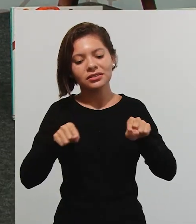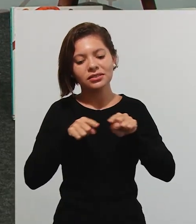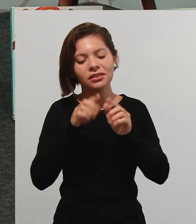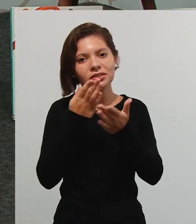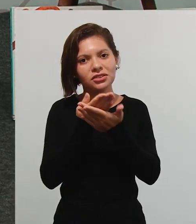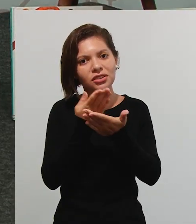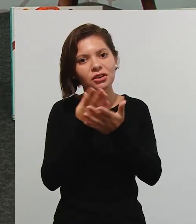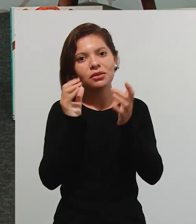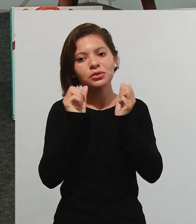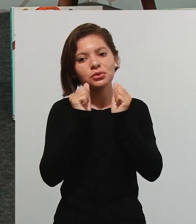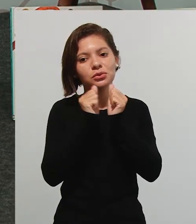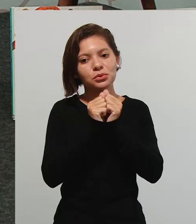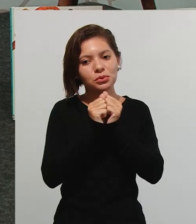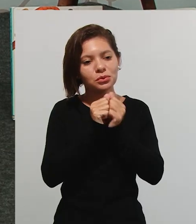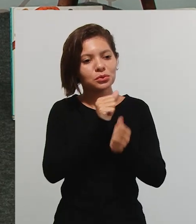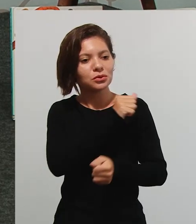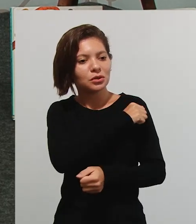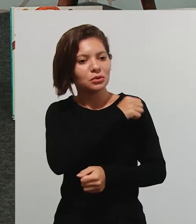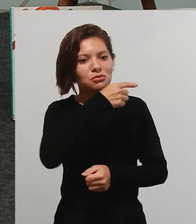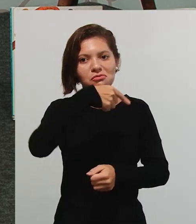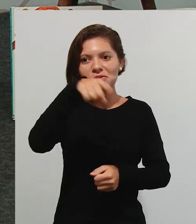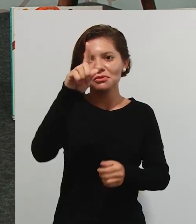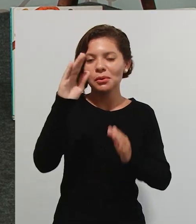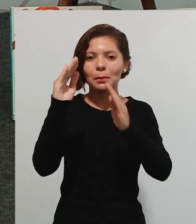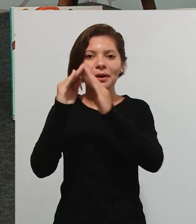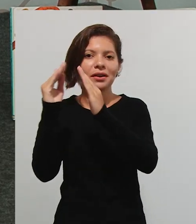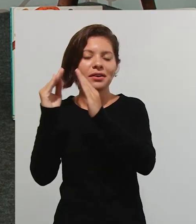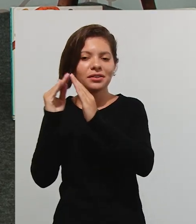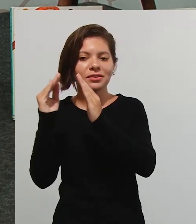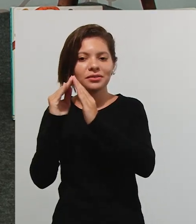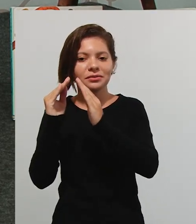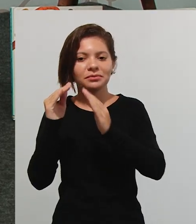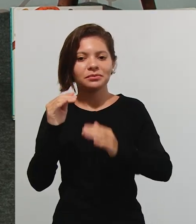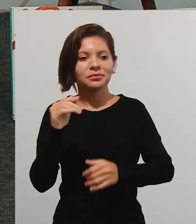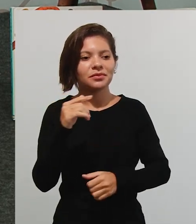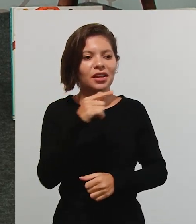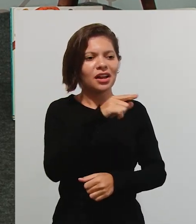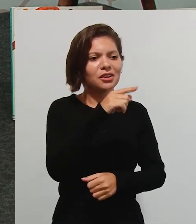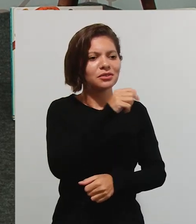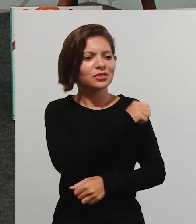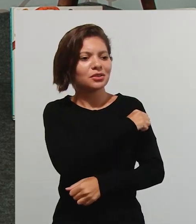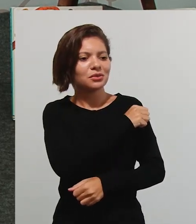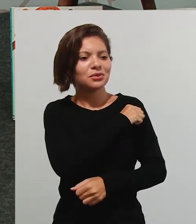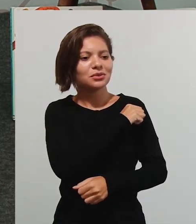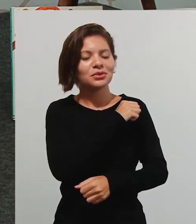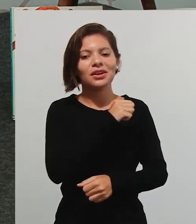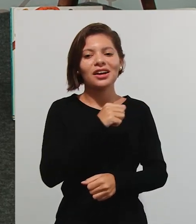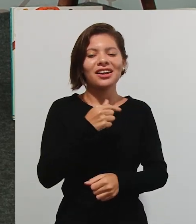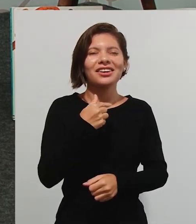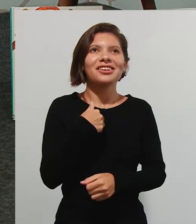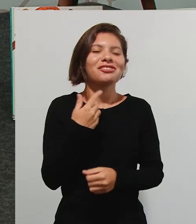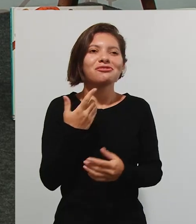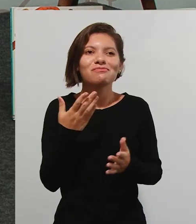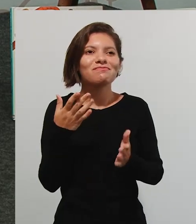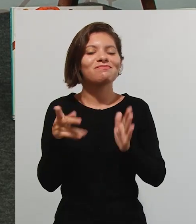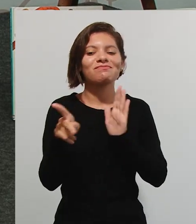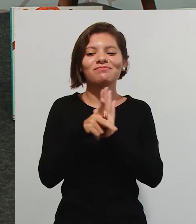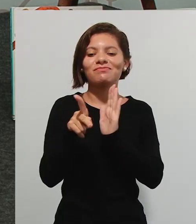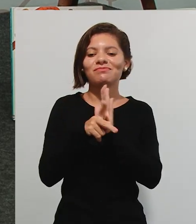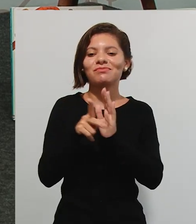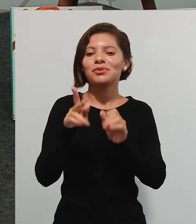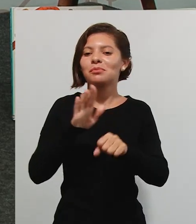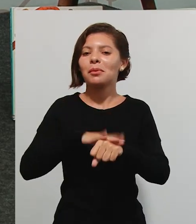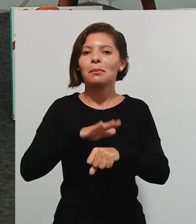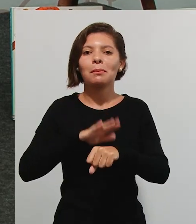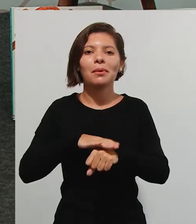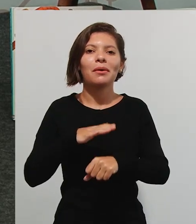os alunos. E eles levaram para casa, e foi assim, muitos comentários. Ai, mãe, foi eu que fiz